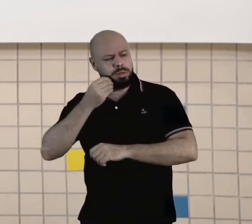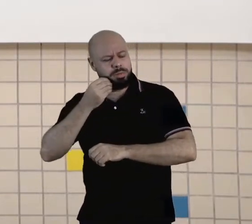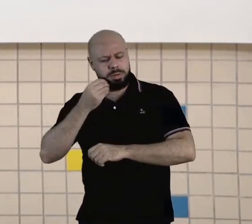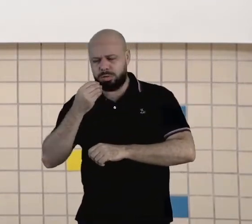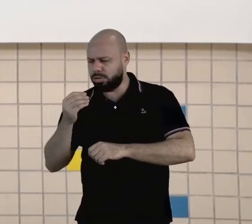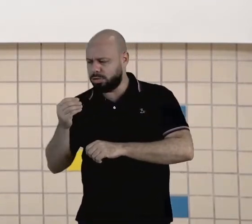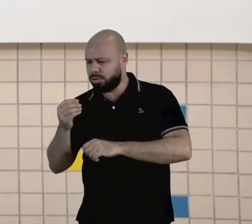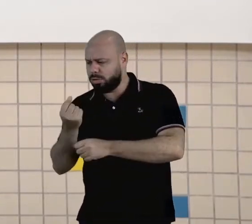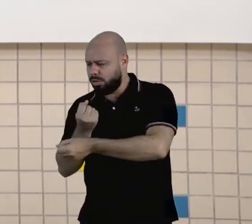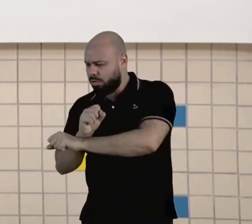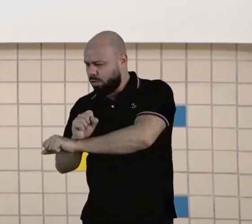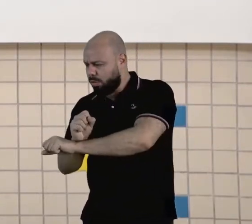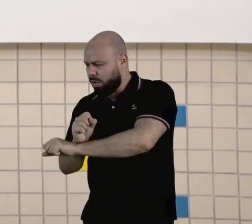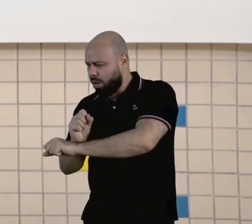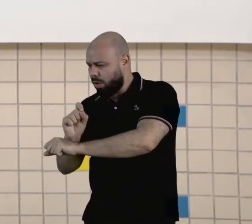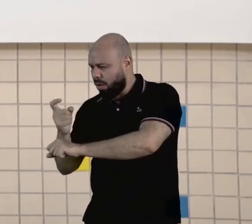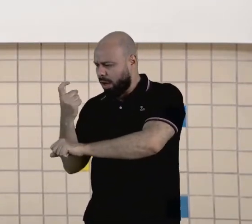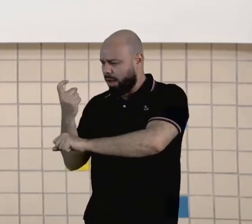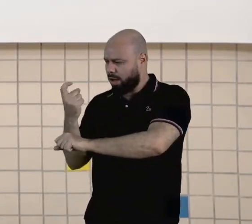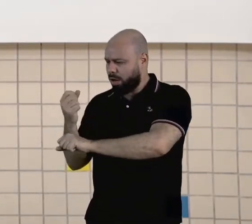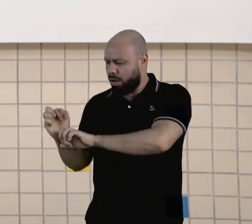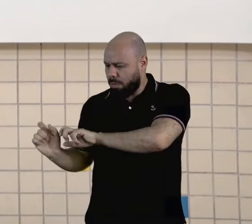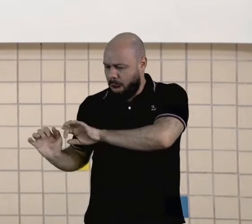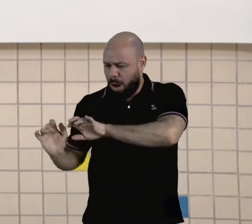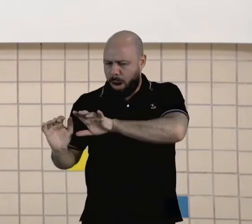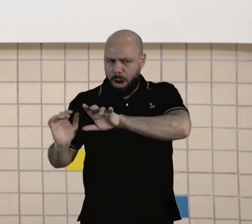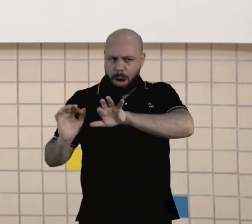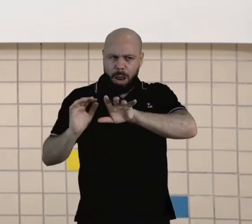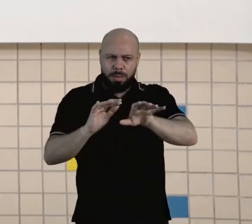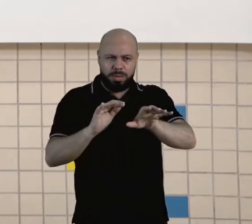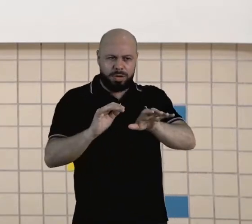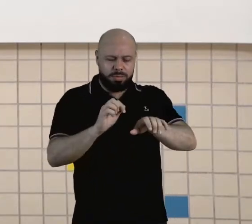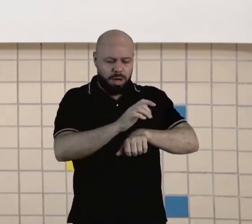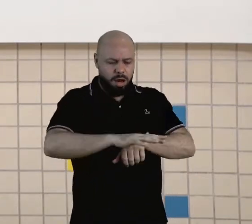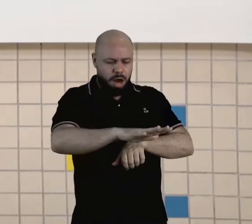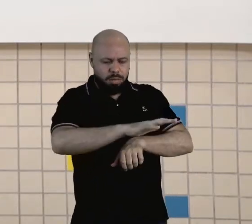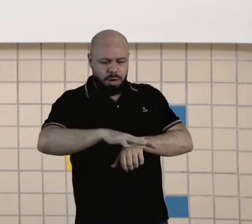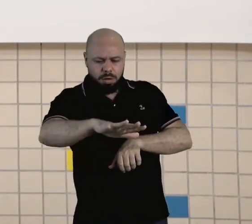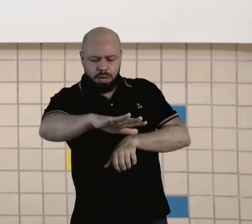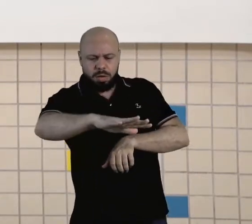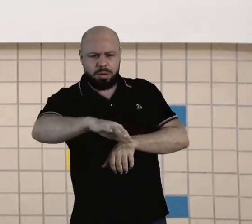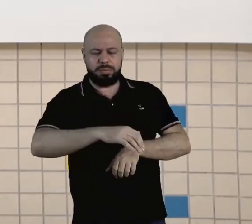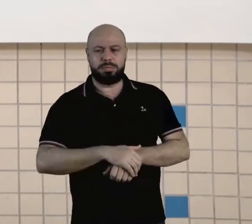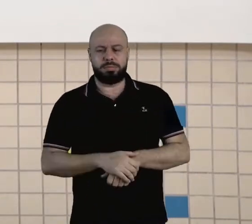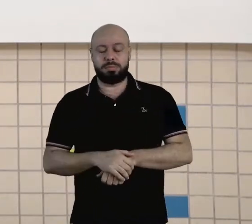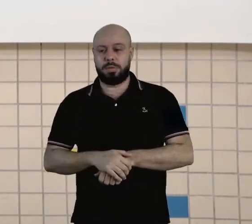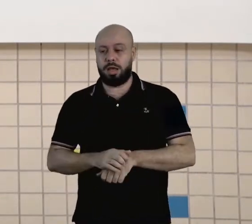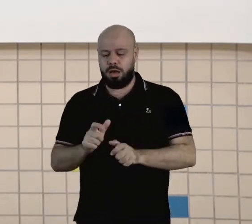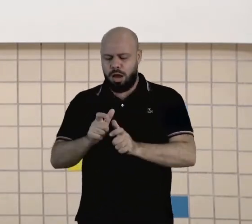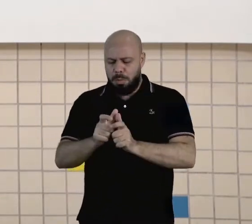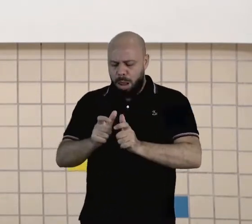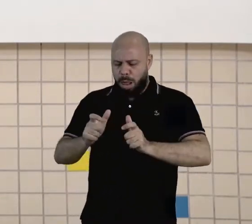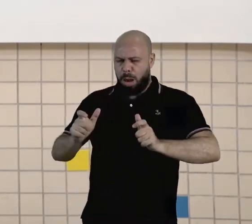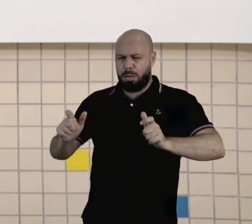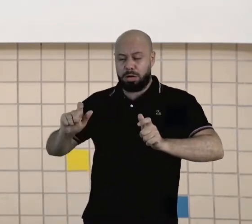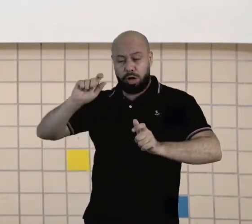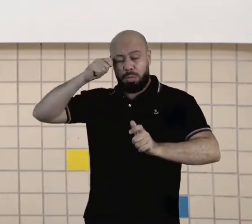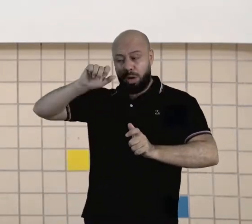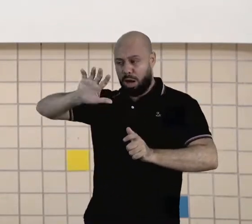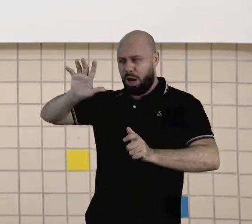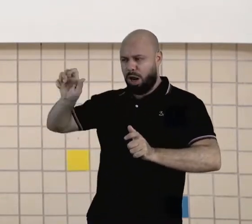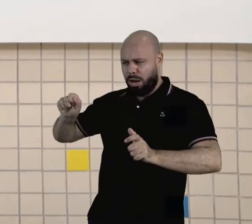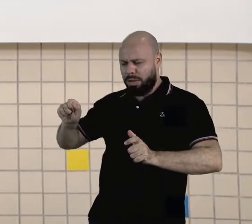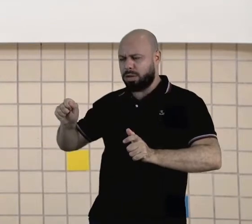daquela condição de escravidão e migrar para outras regiões. Um número muito grande de negros